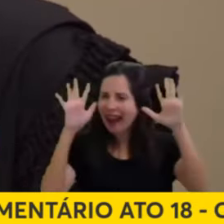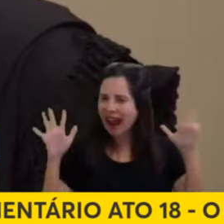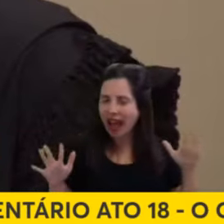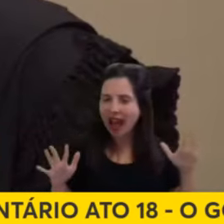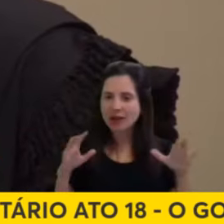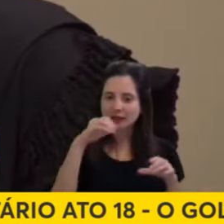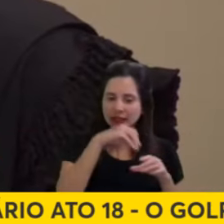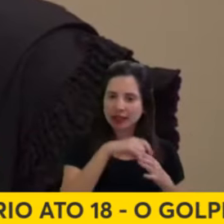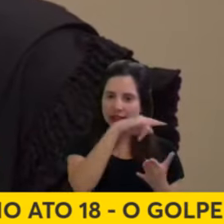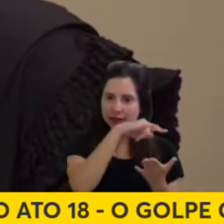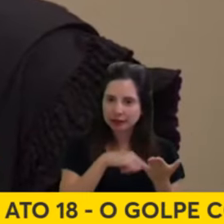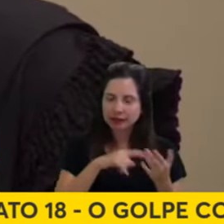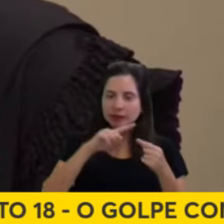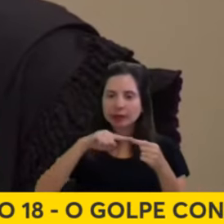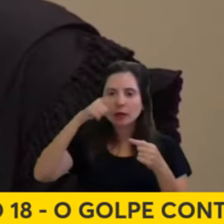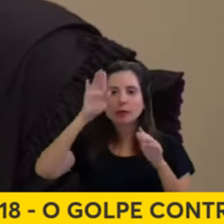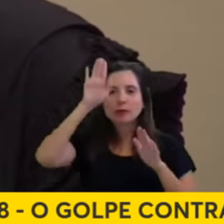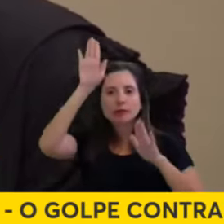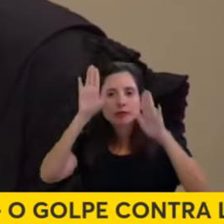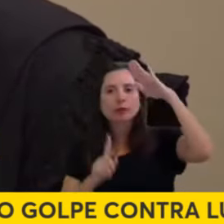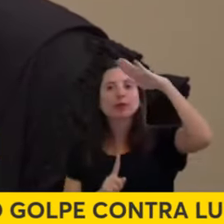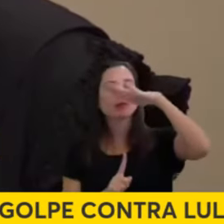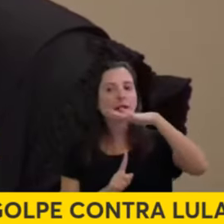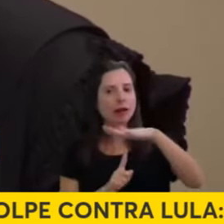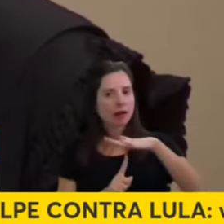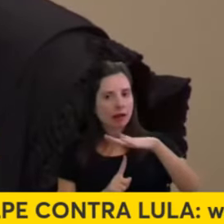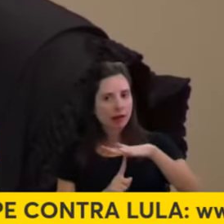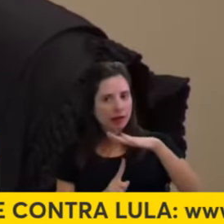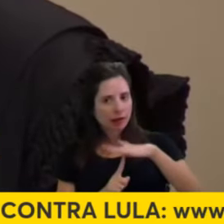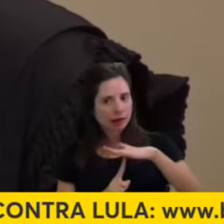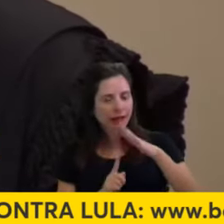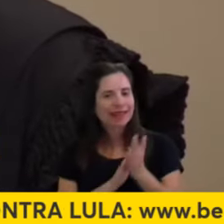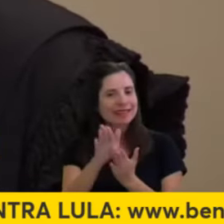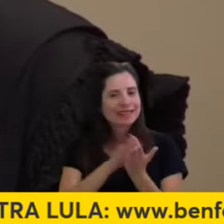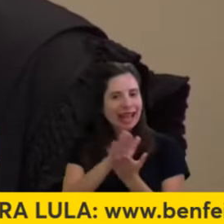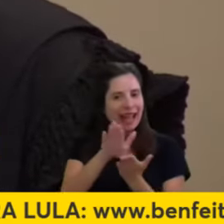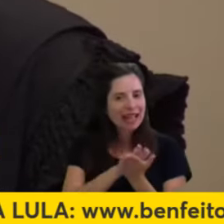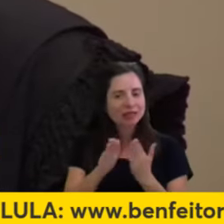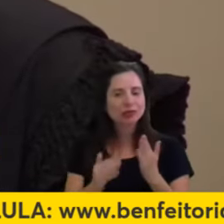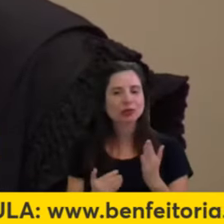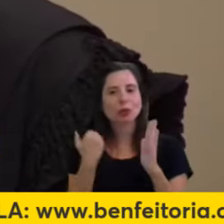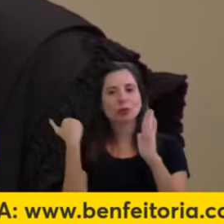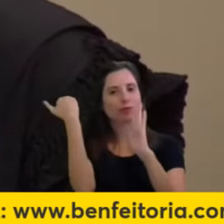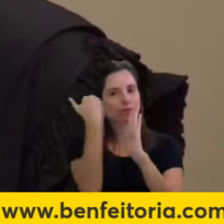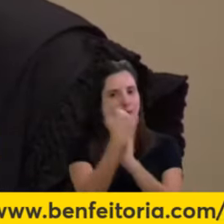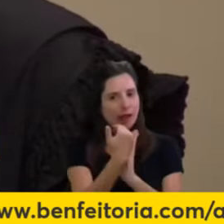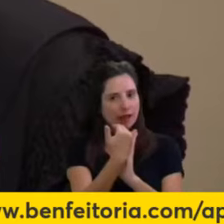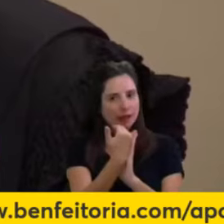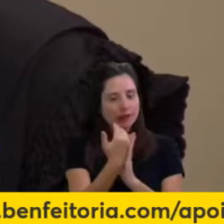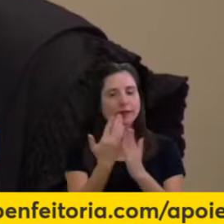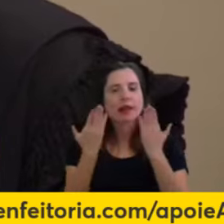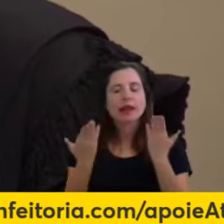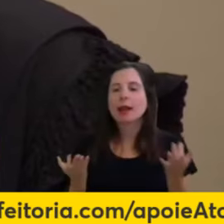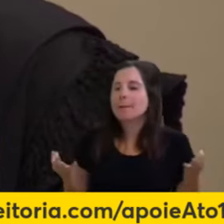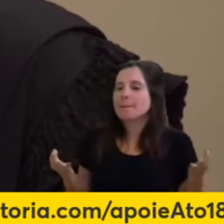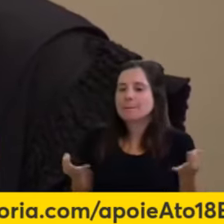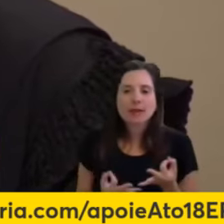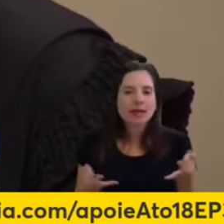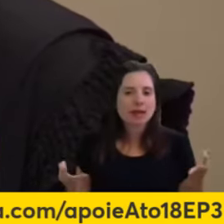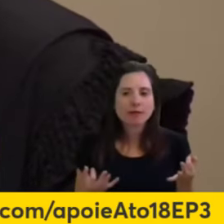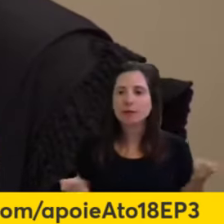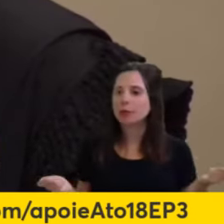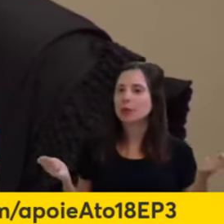seguida com a candidatura ao Senado no Paraná desembocando no excesso de gastos nesse aspecto era perfeitamente possível